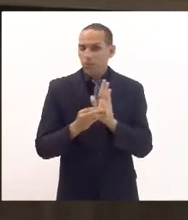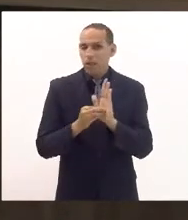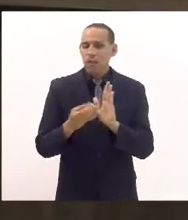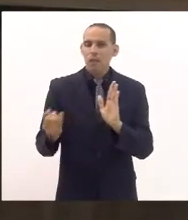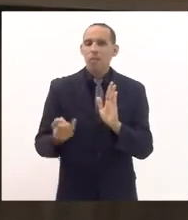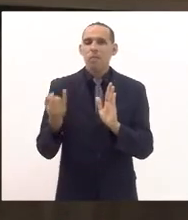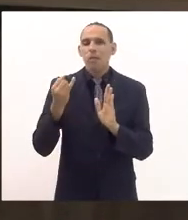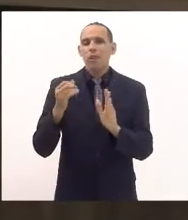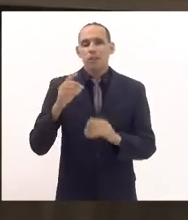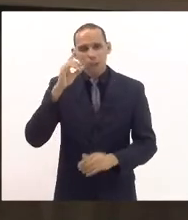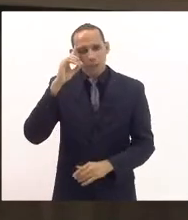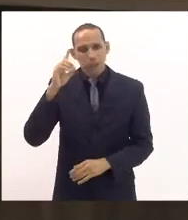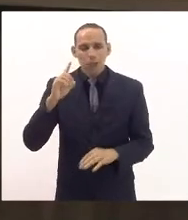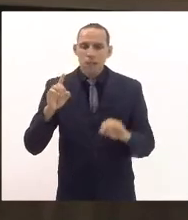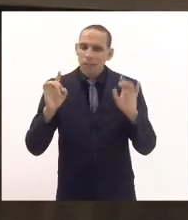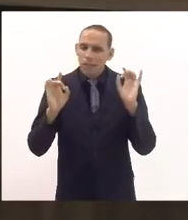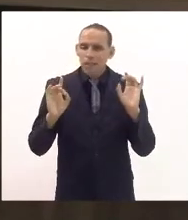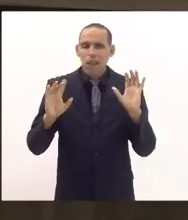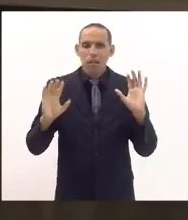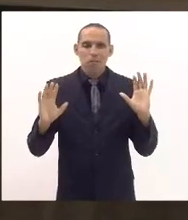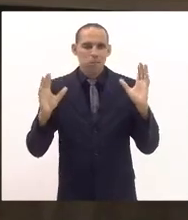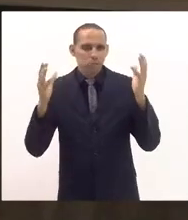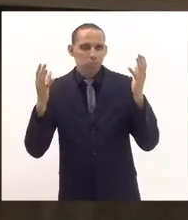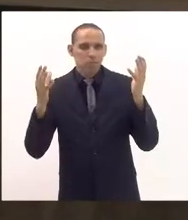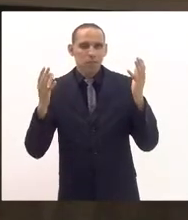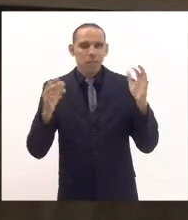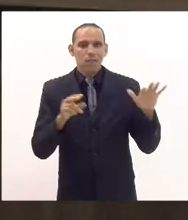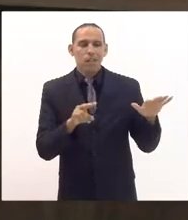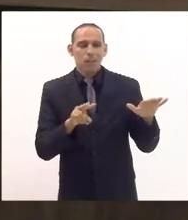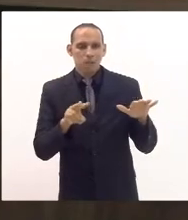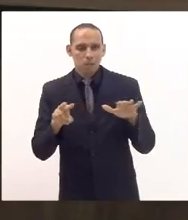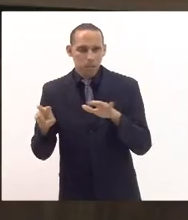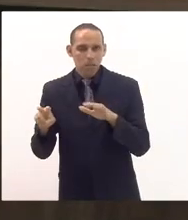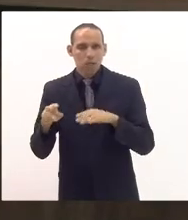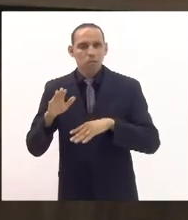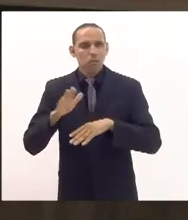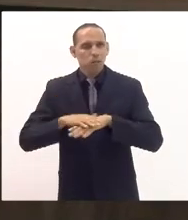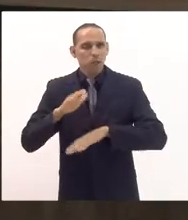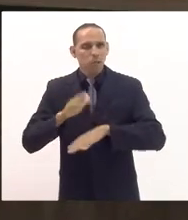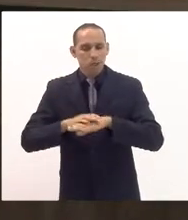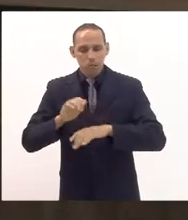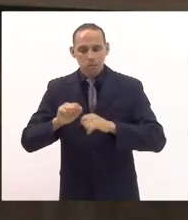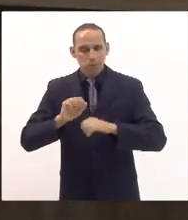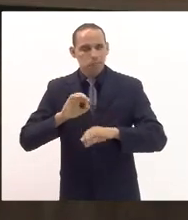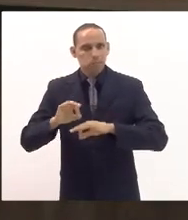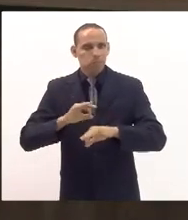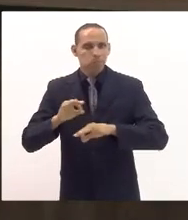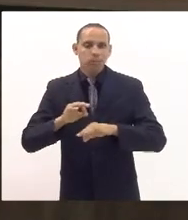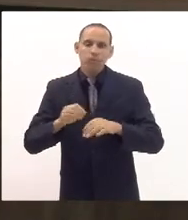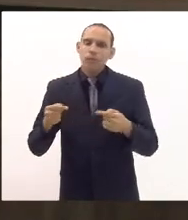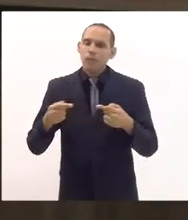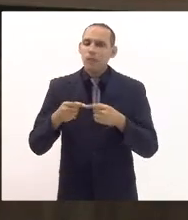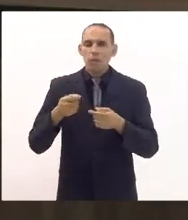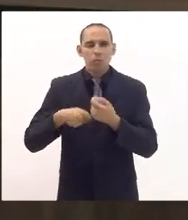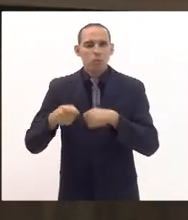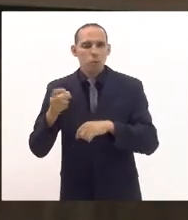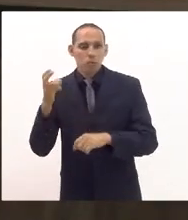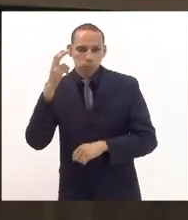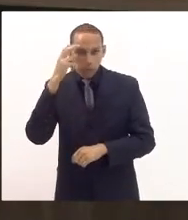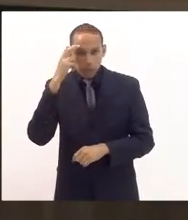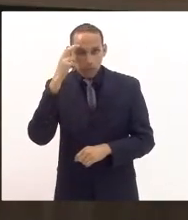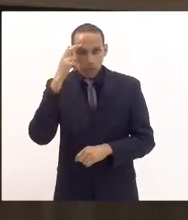registre uma data específica para celebrar a semana e do Artesanato Portanto tem a ver com a economia tem a ver com cultura